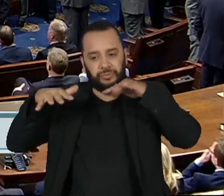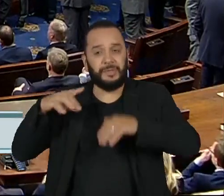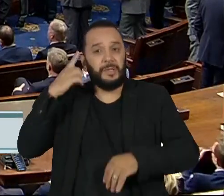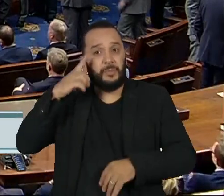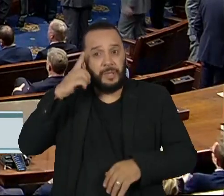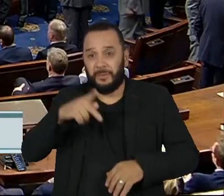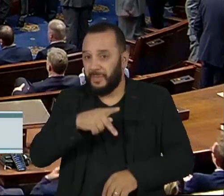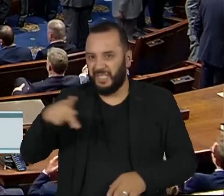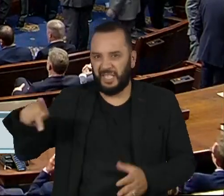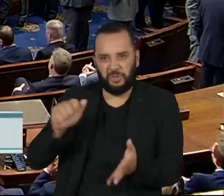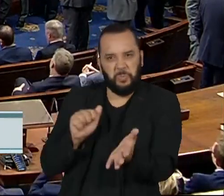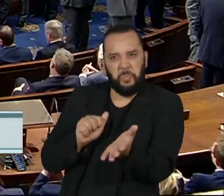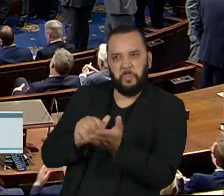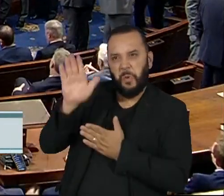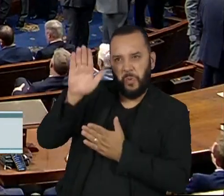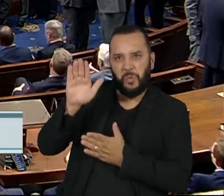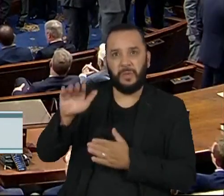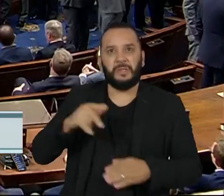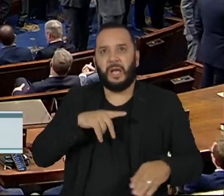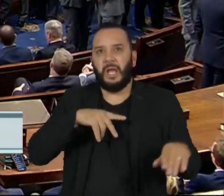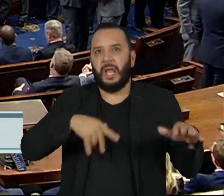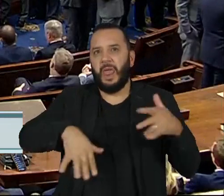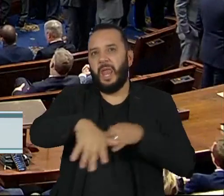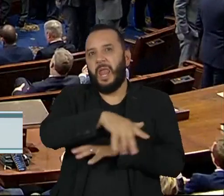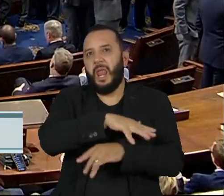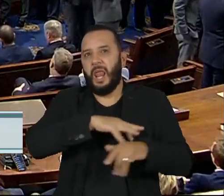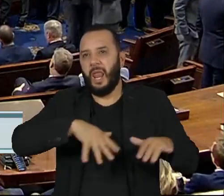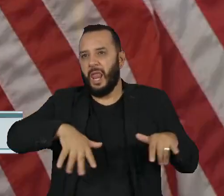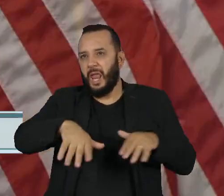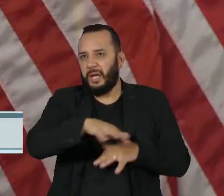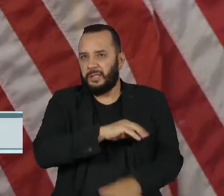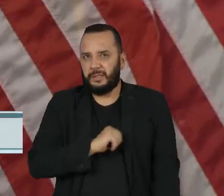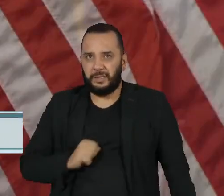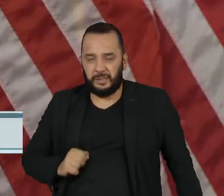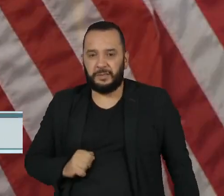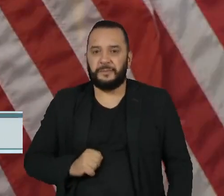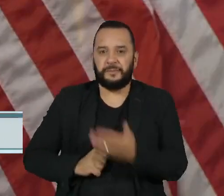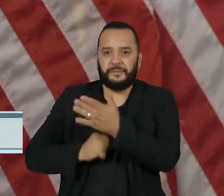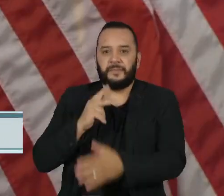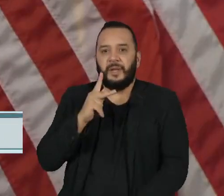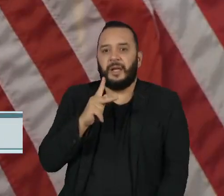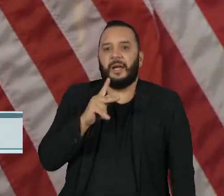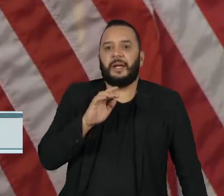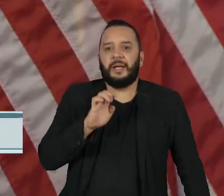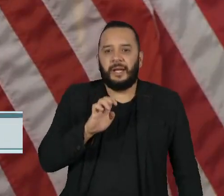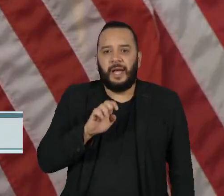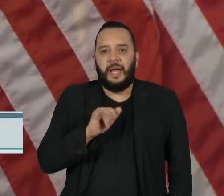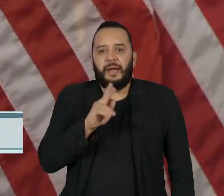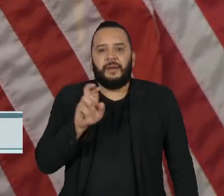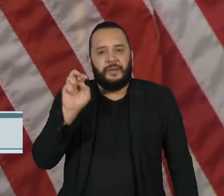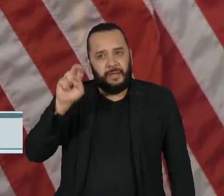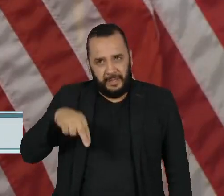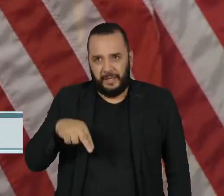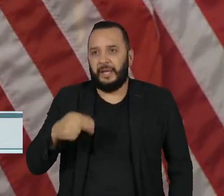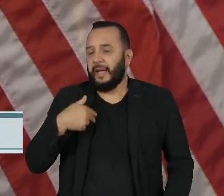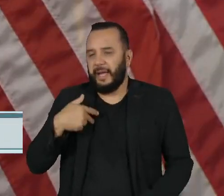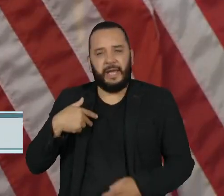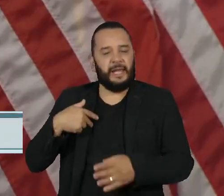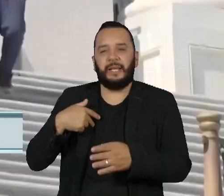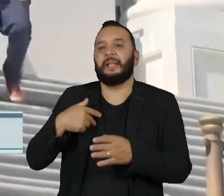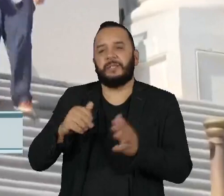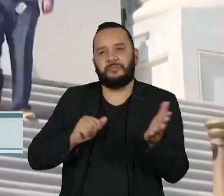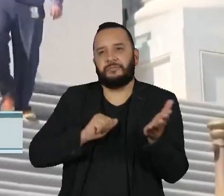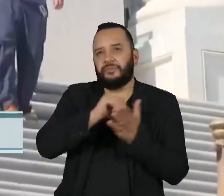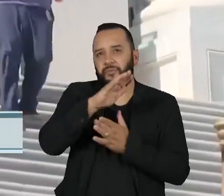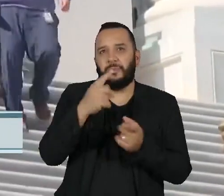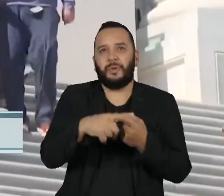destituído instalou-se o caos na visão dos mais moderados Kevin mccart caiu depois de aprovar uma medida que evitaria a paralisação do